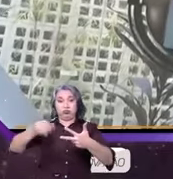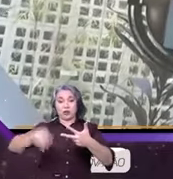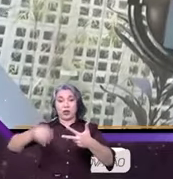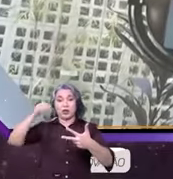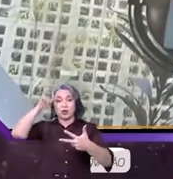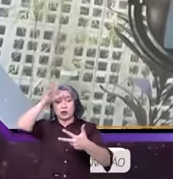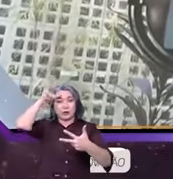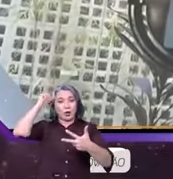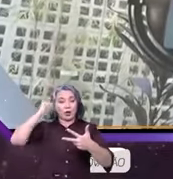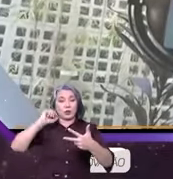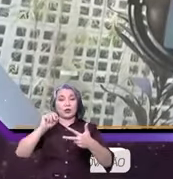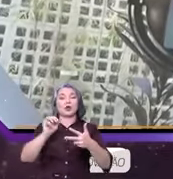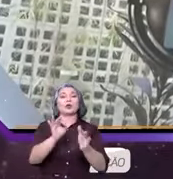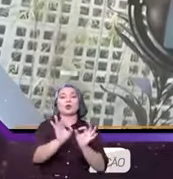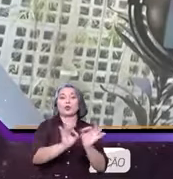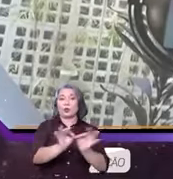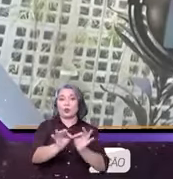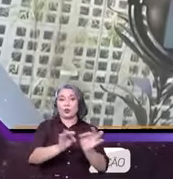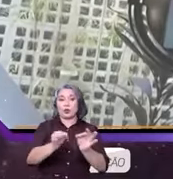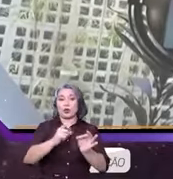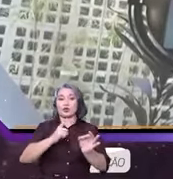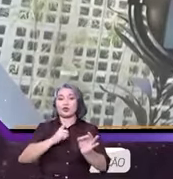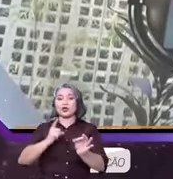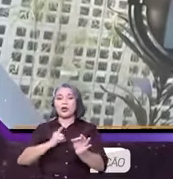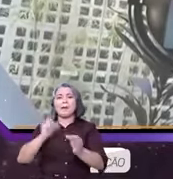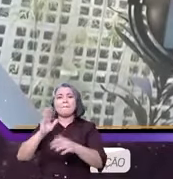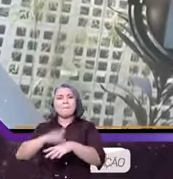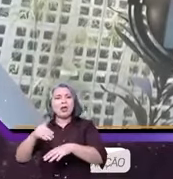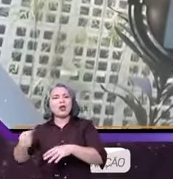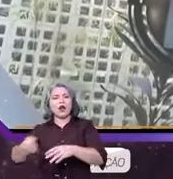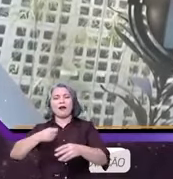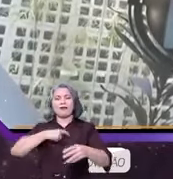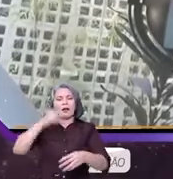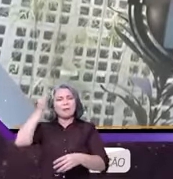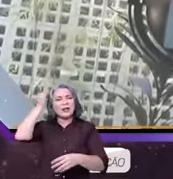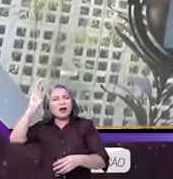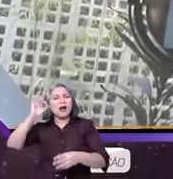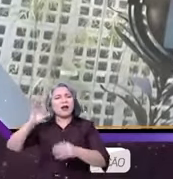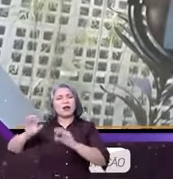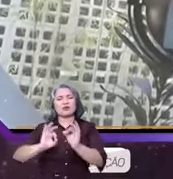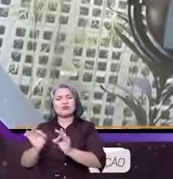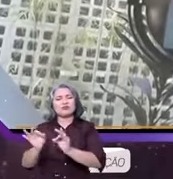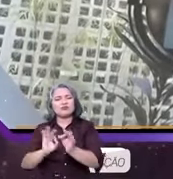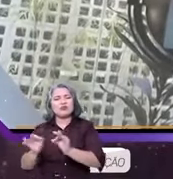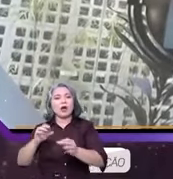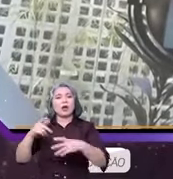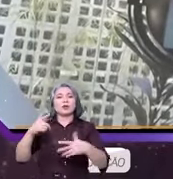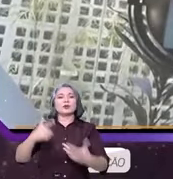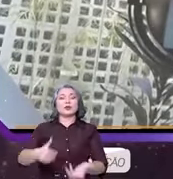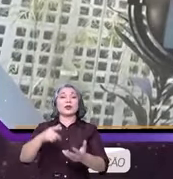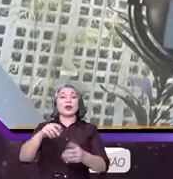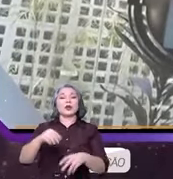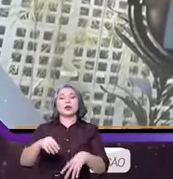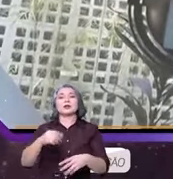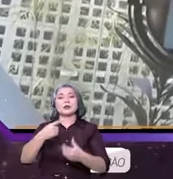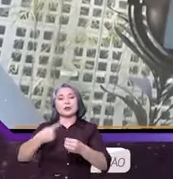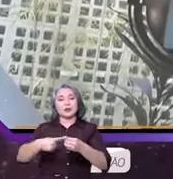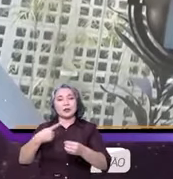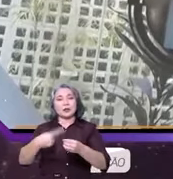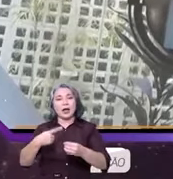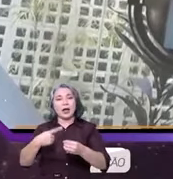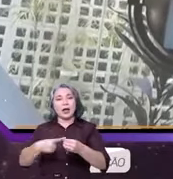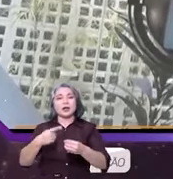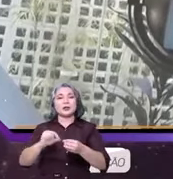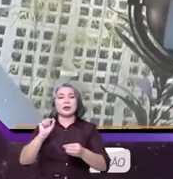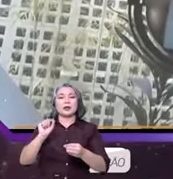no projeto de desburocratização. Foi um projeto realizado pelo colega de Sorriso, doutor Eric,